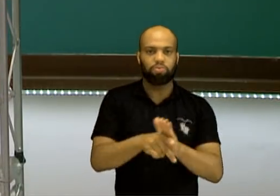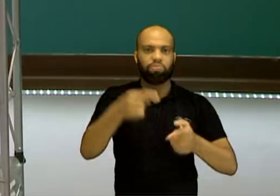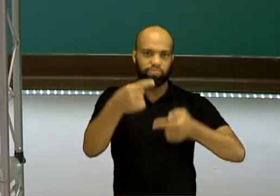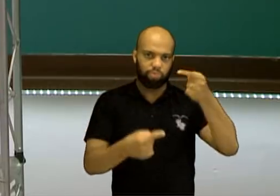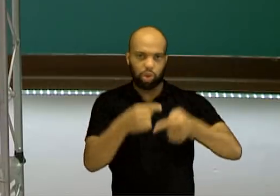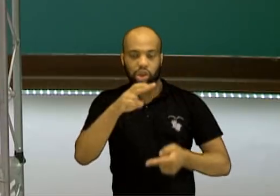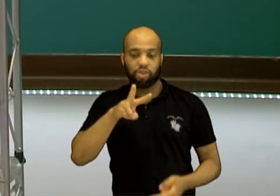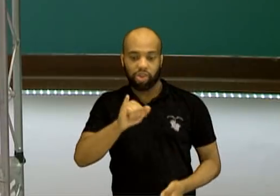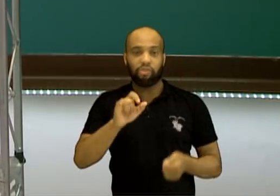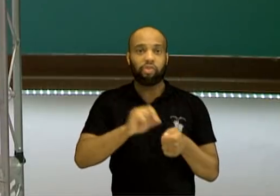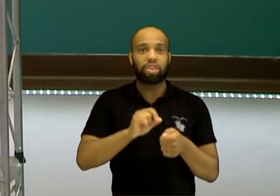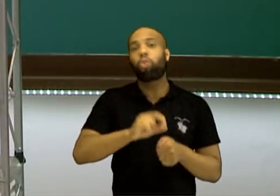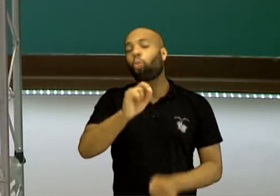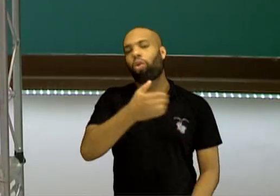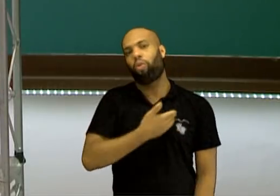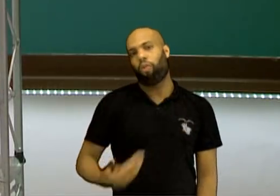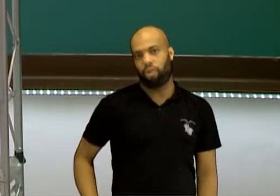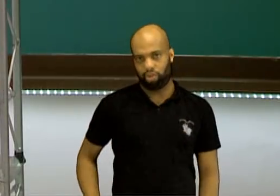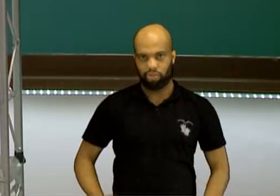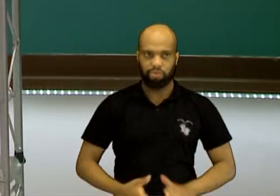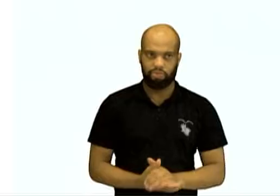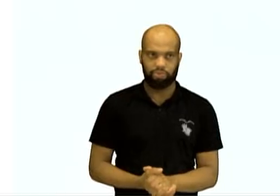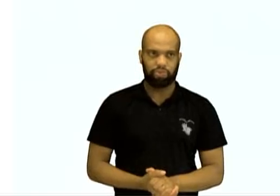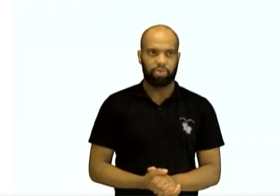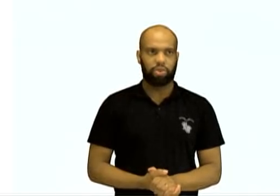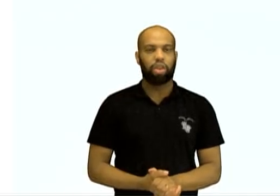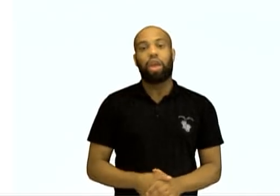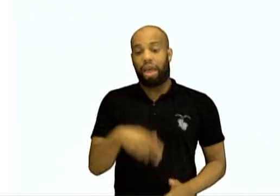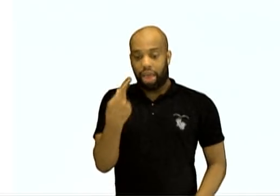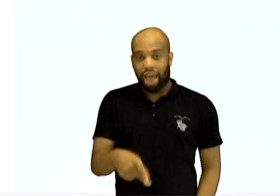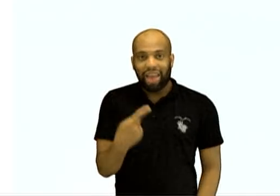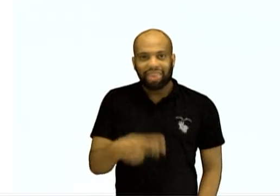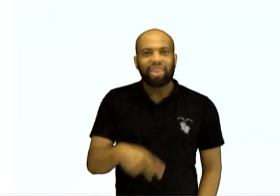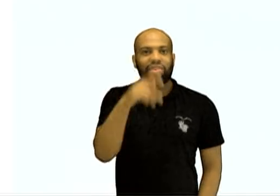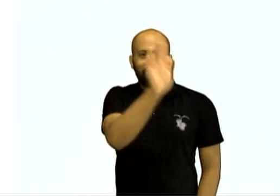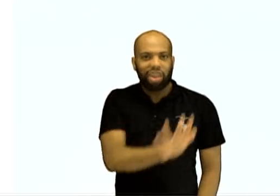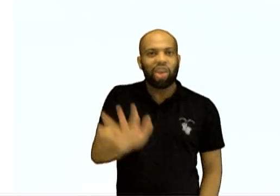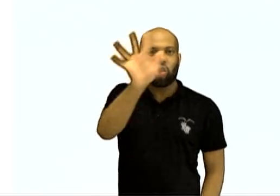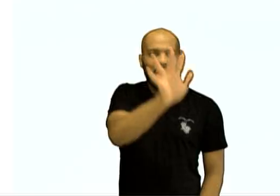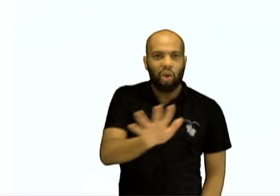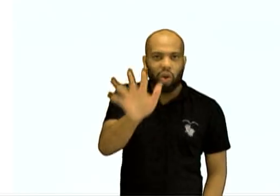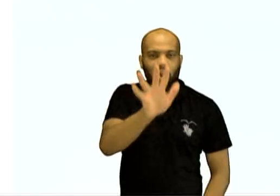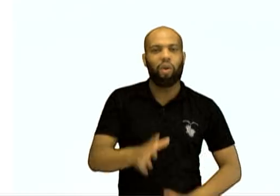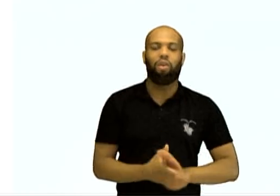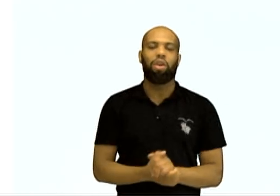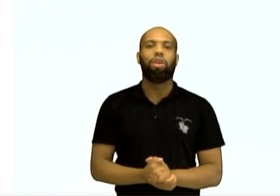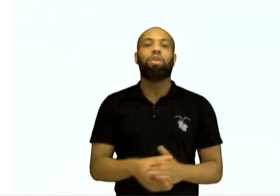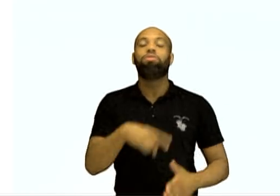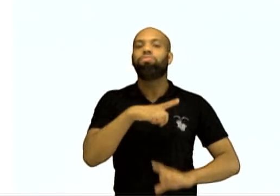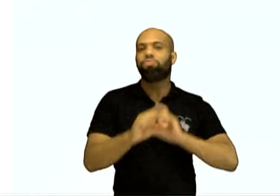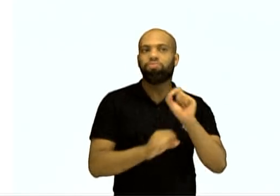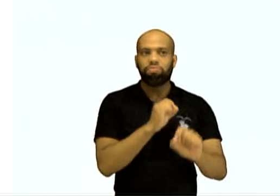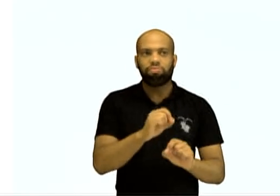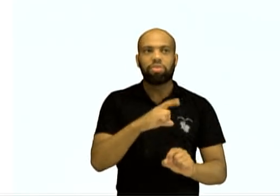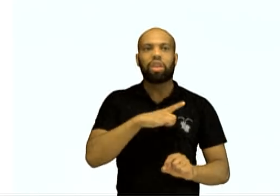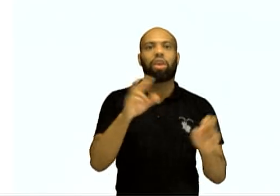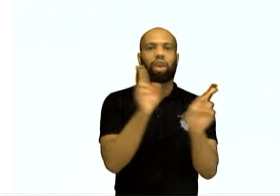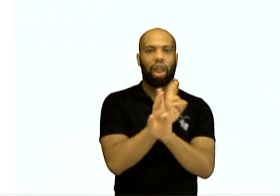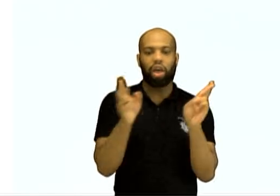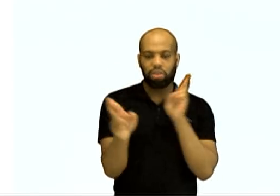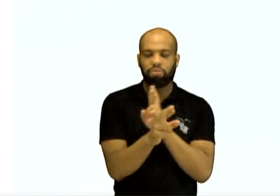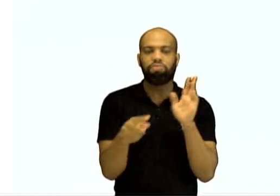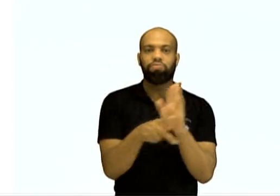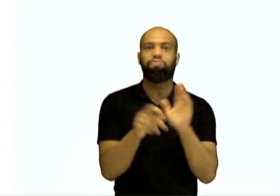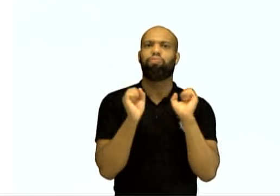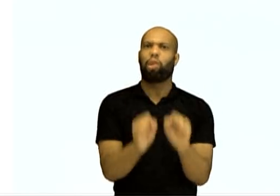território. Aí vamos usar, claro, o nosso território como exemplo, né? Os territórios, eles se configuram através de relações de